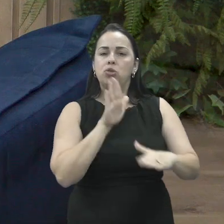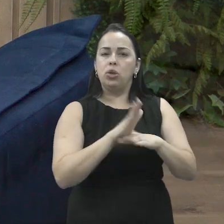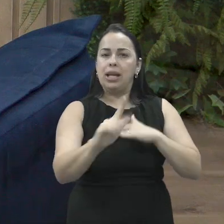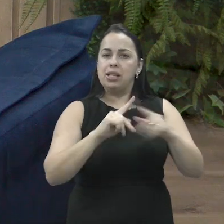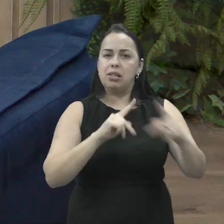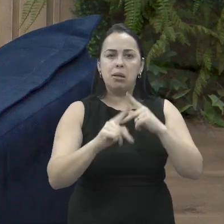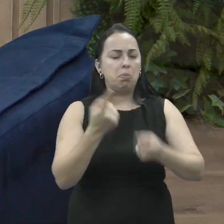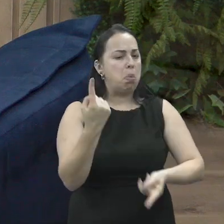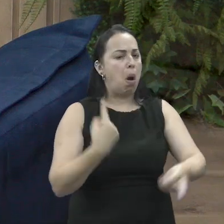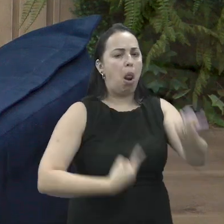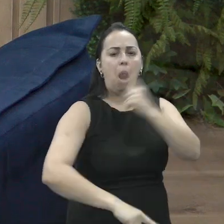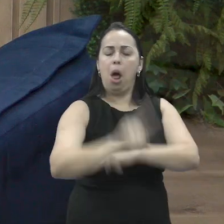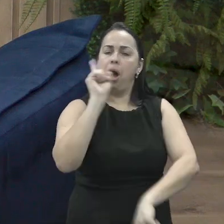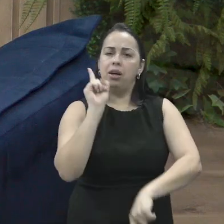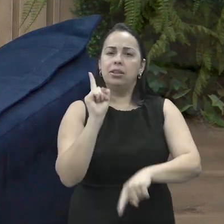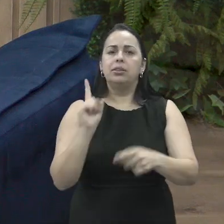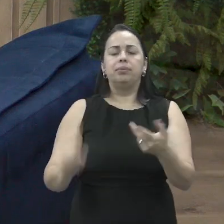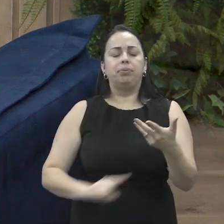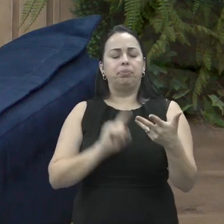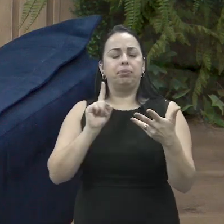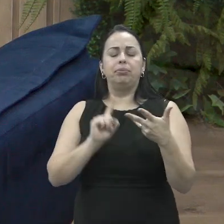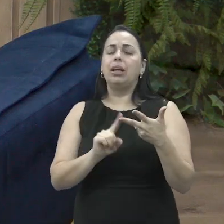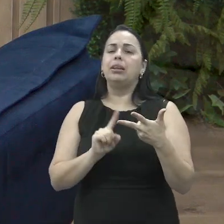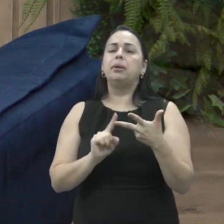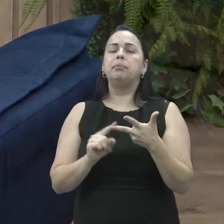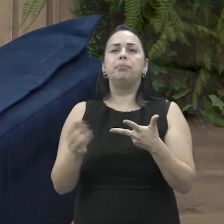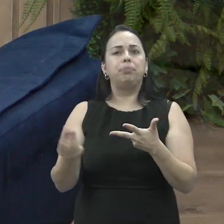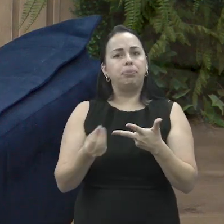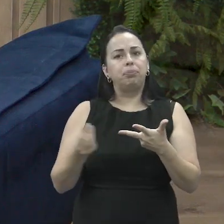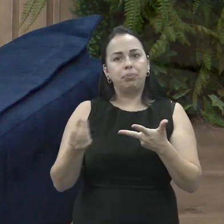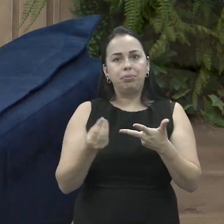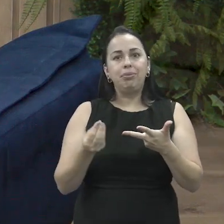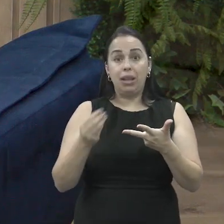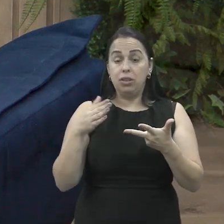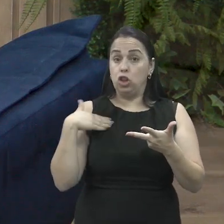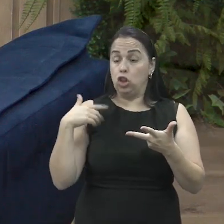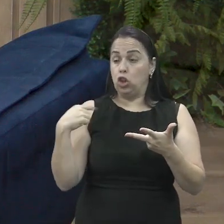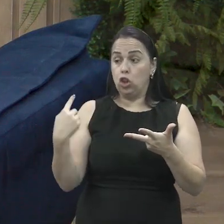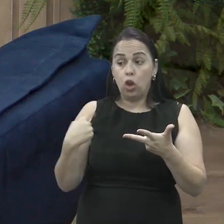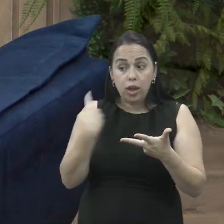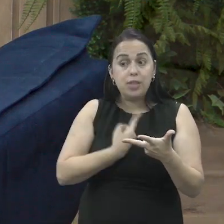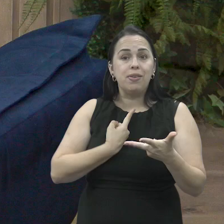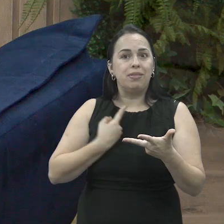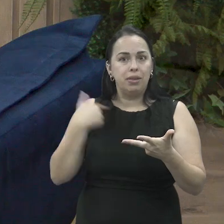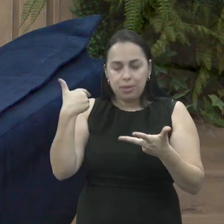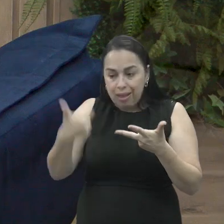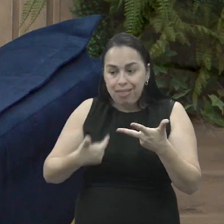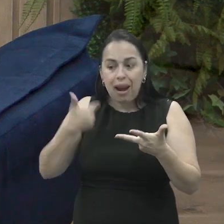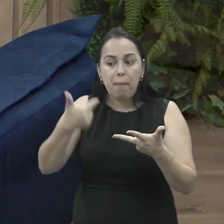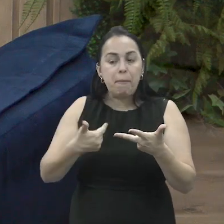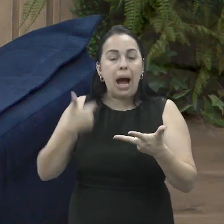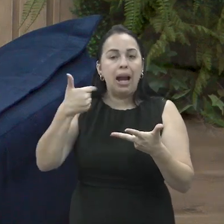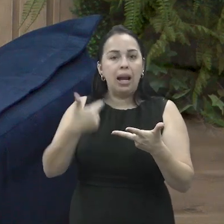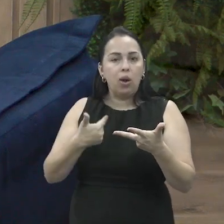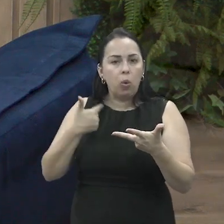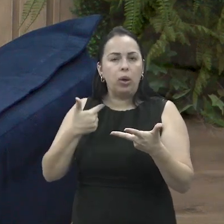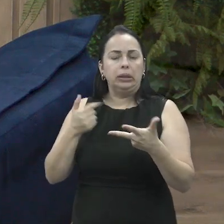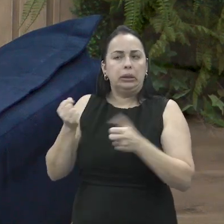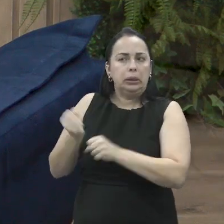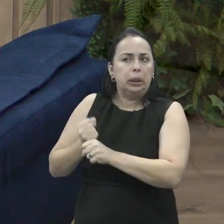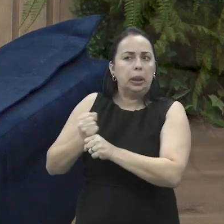ser um desenvolvimento super bacana, inovador para a cidade. Nós estamos colocando aí também, nós vamos trabalhar,